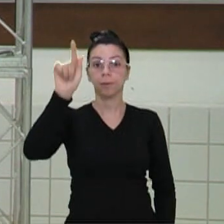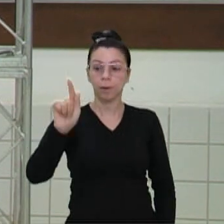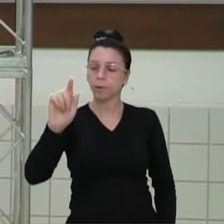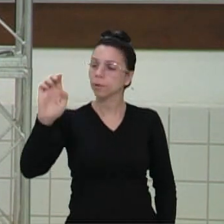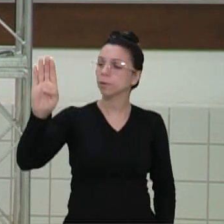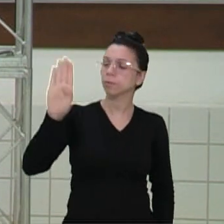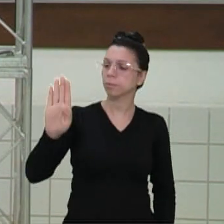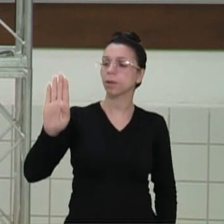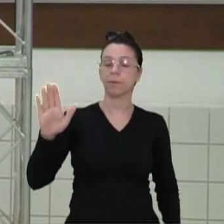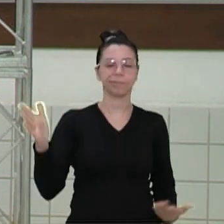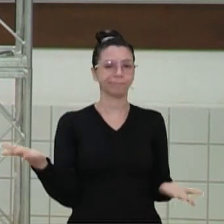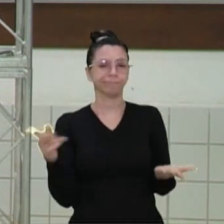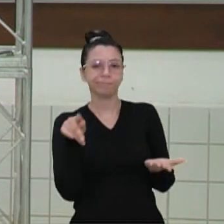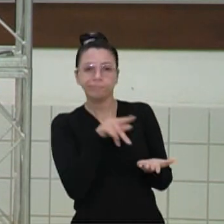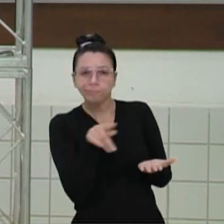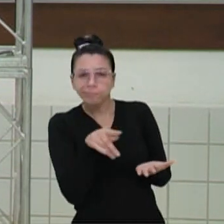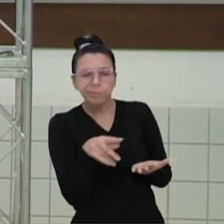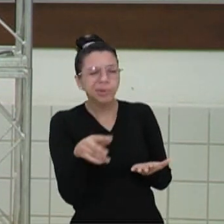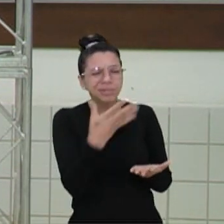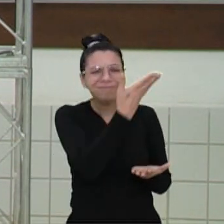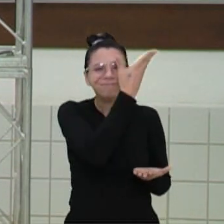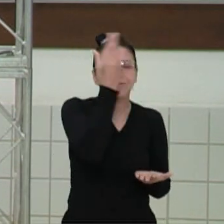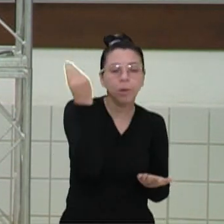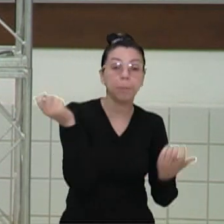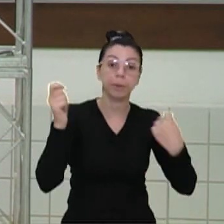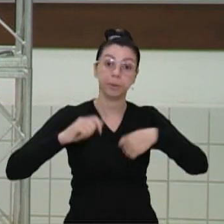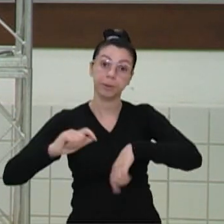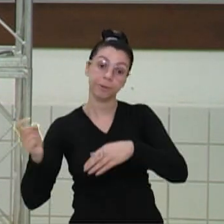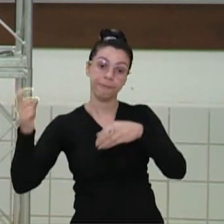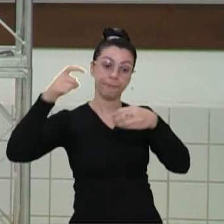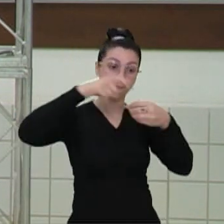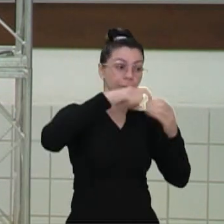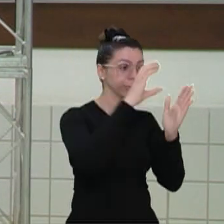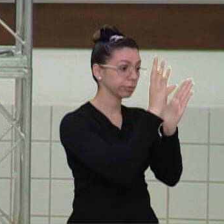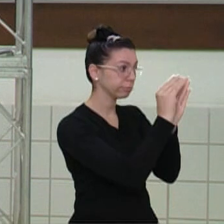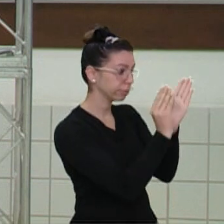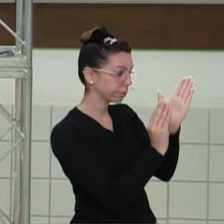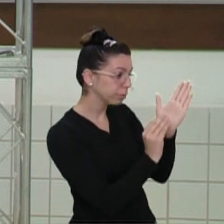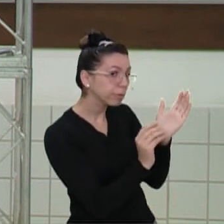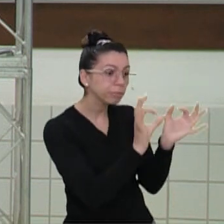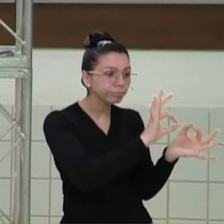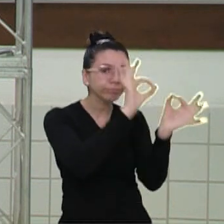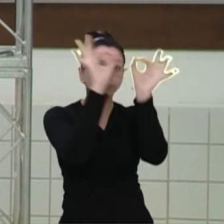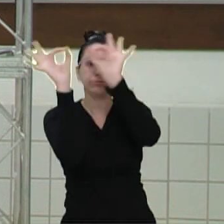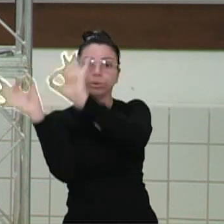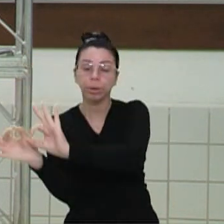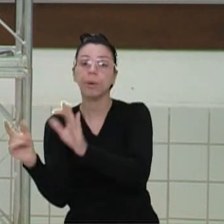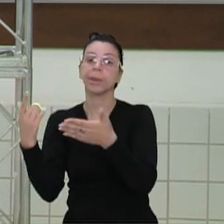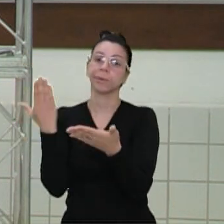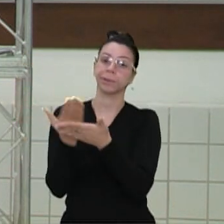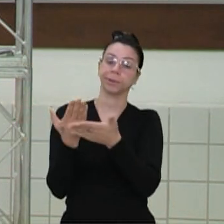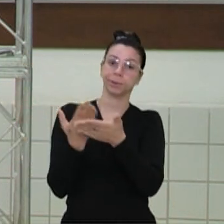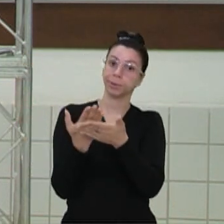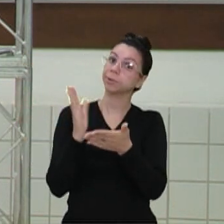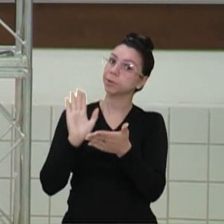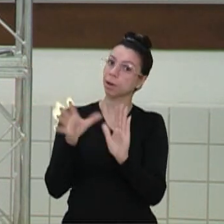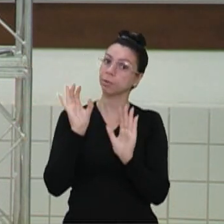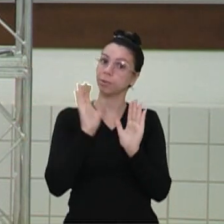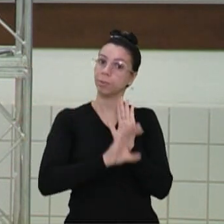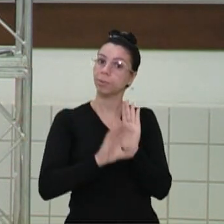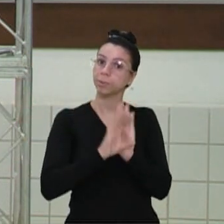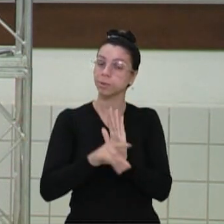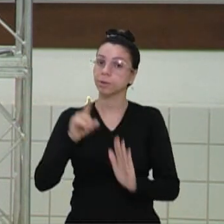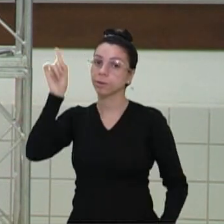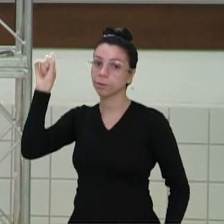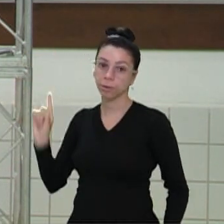lembrando disso aí. Você precisa revisar o conteúdo. A gente já falou em várias outras aulas, falou dessas propriedades e dos casos